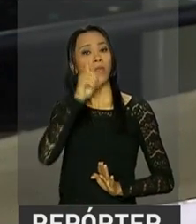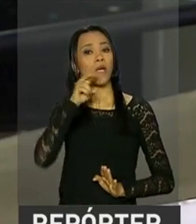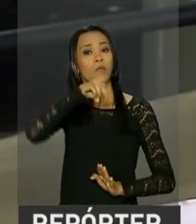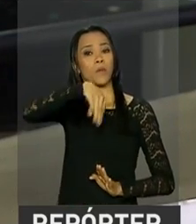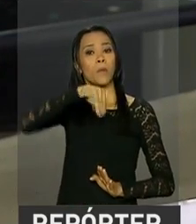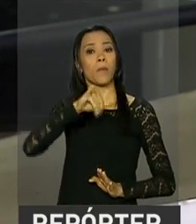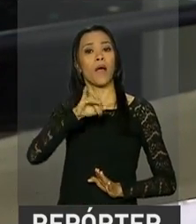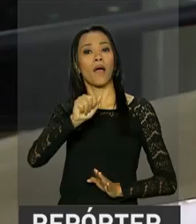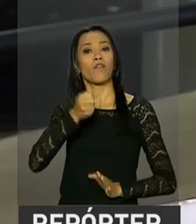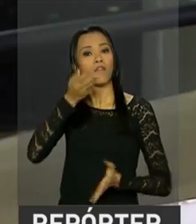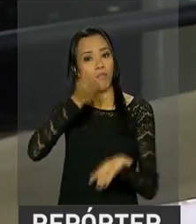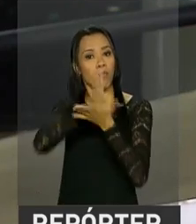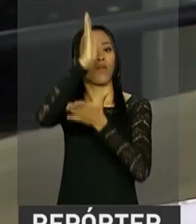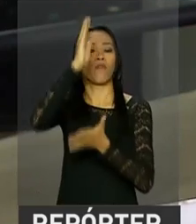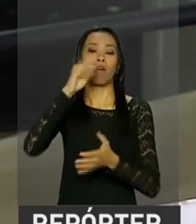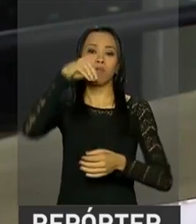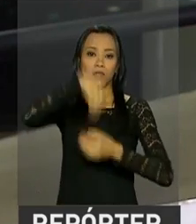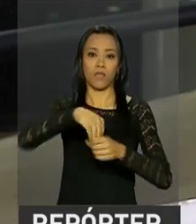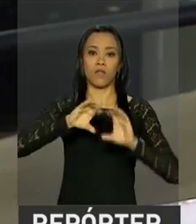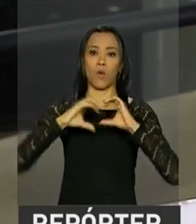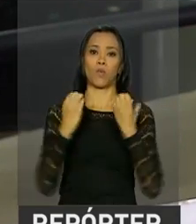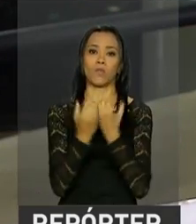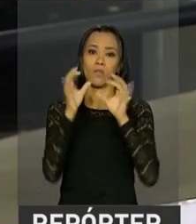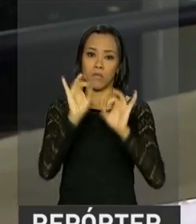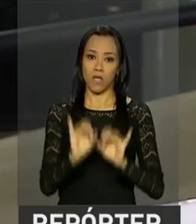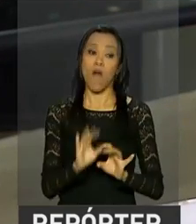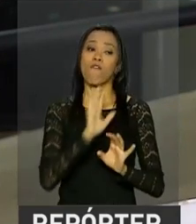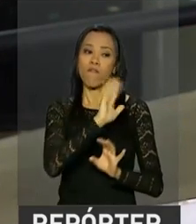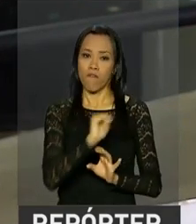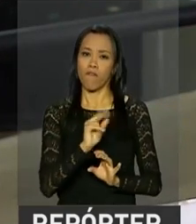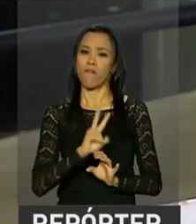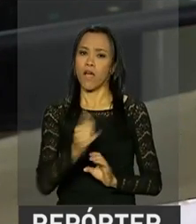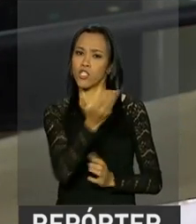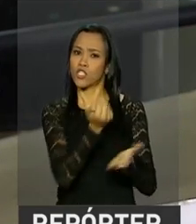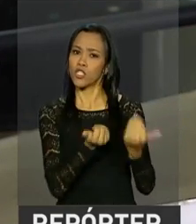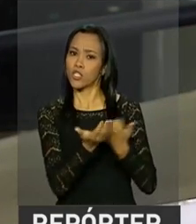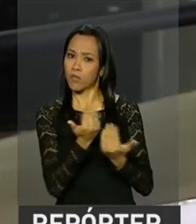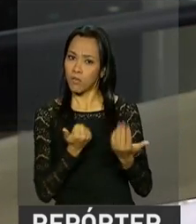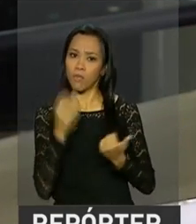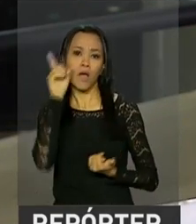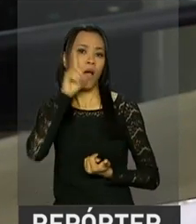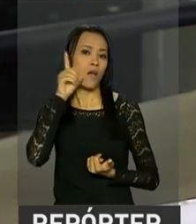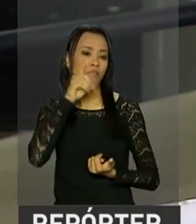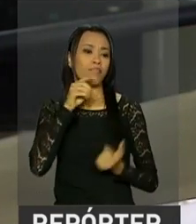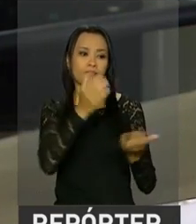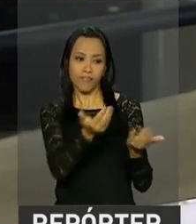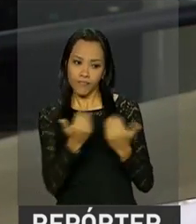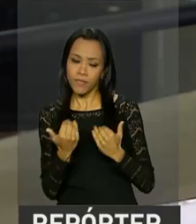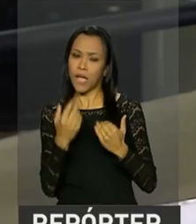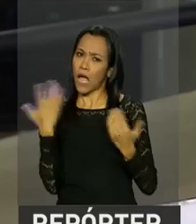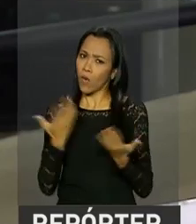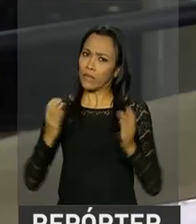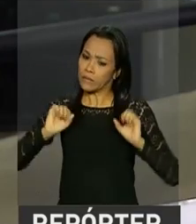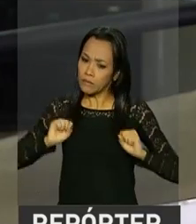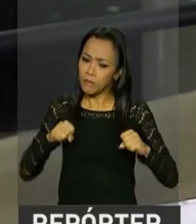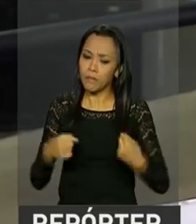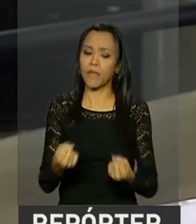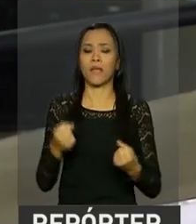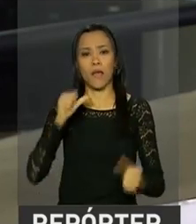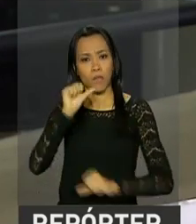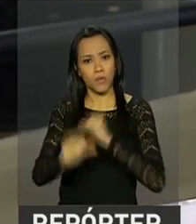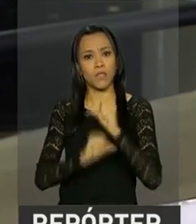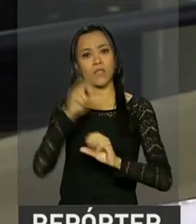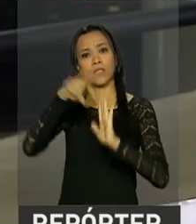na comissão especial. O presidente vai chamar os parlamentares da base aliada para que se empenhe na aprovação da reforma